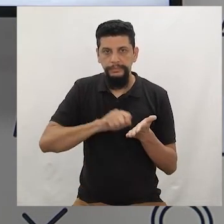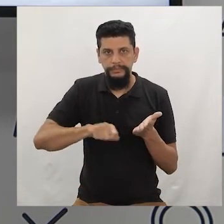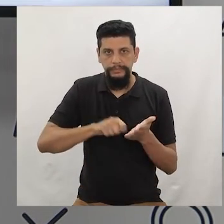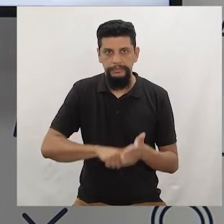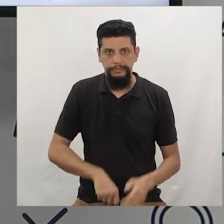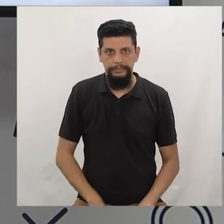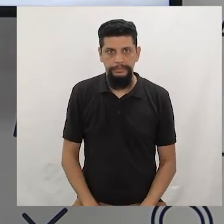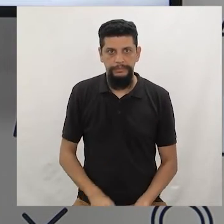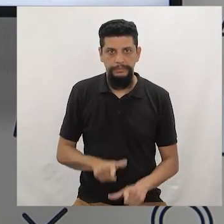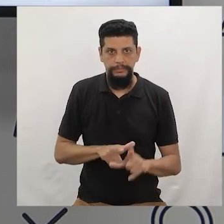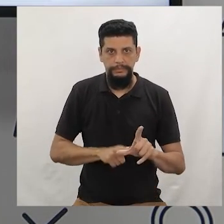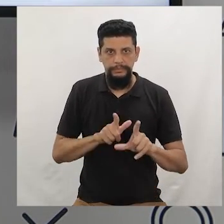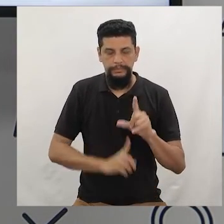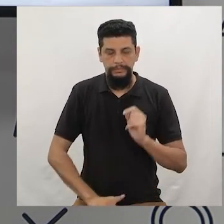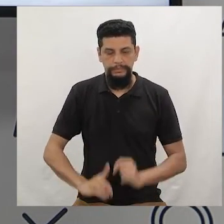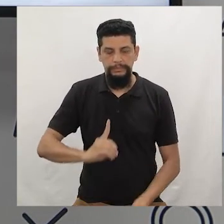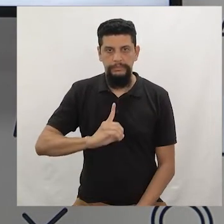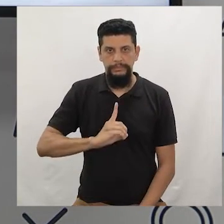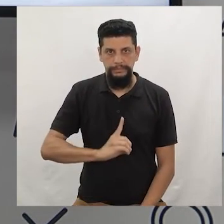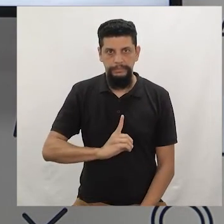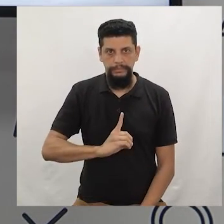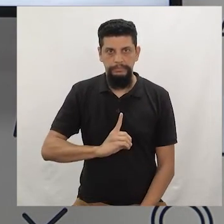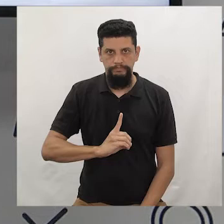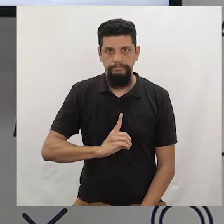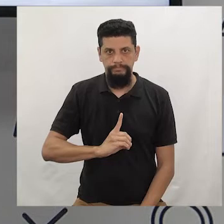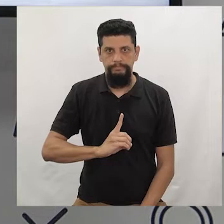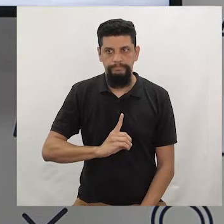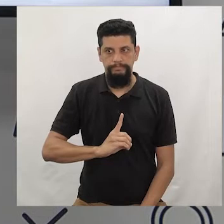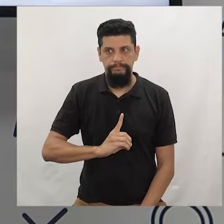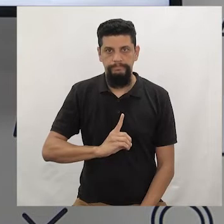e escrevam a letrinha D.